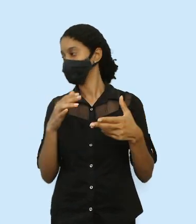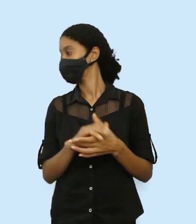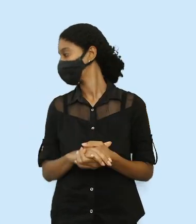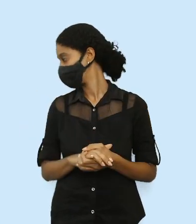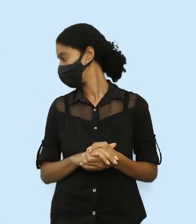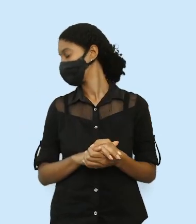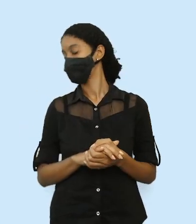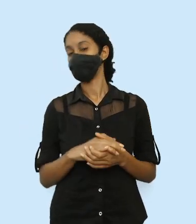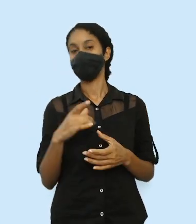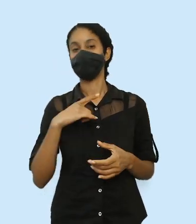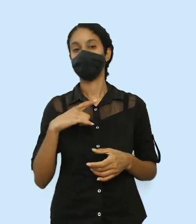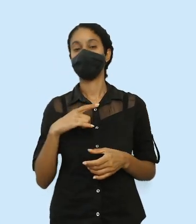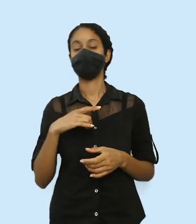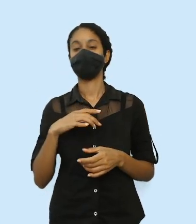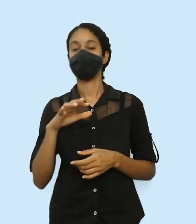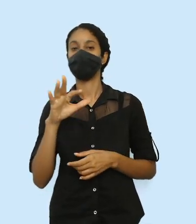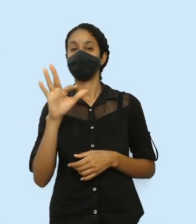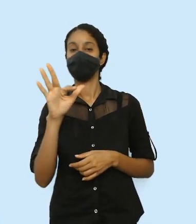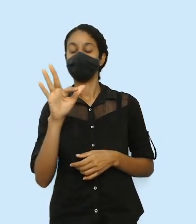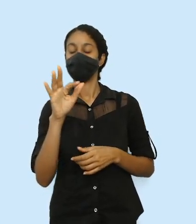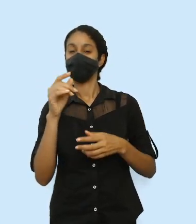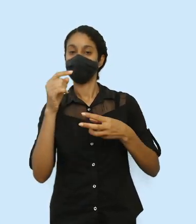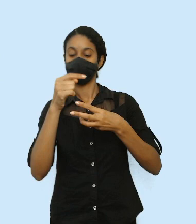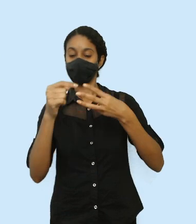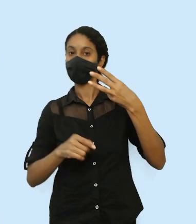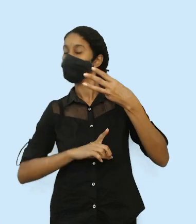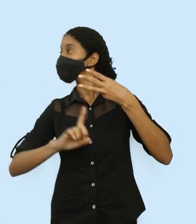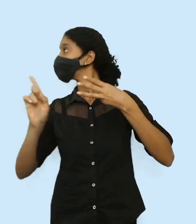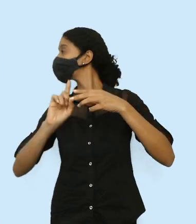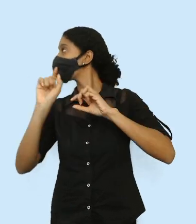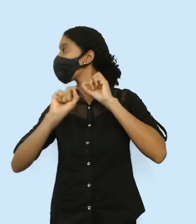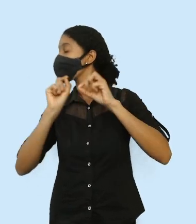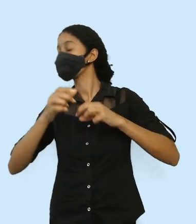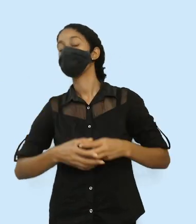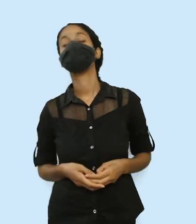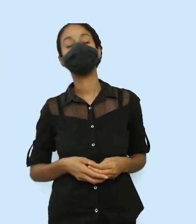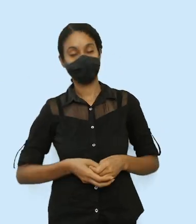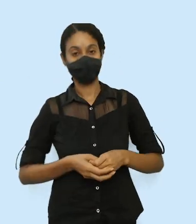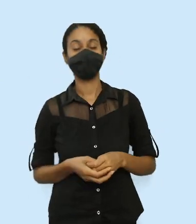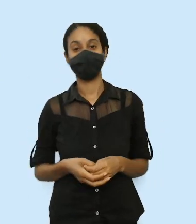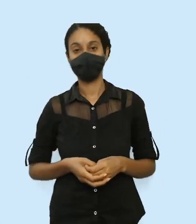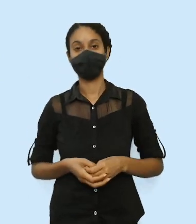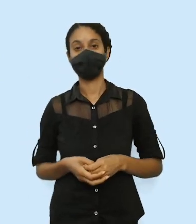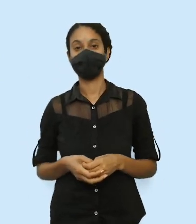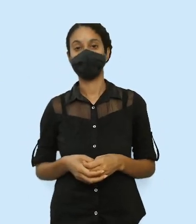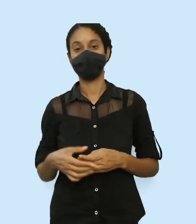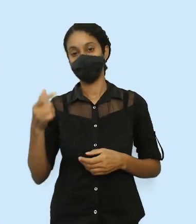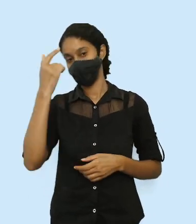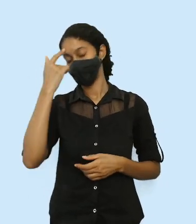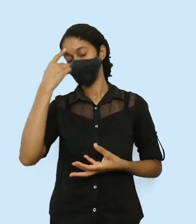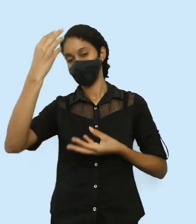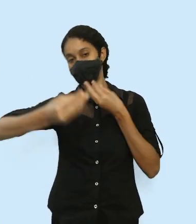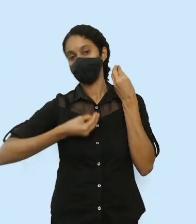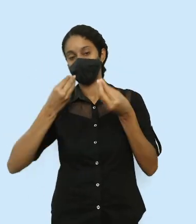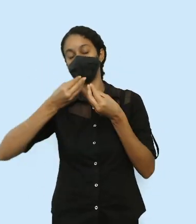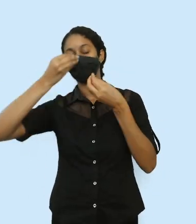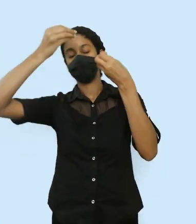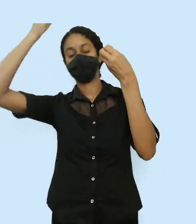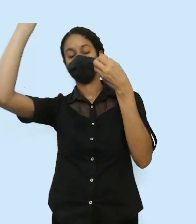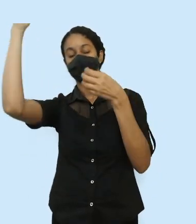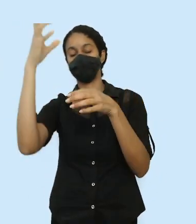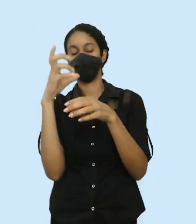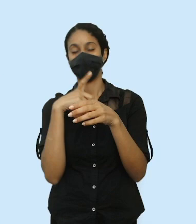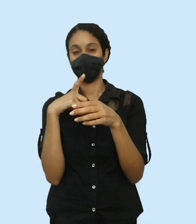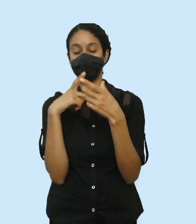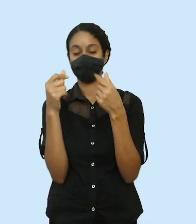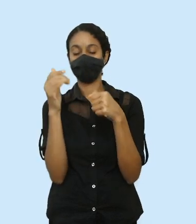Fordismo e o Toyotismo. Falando que cada uma delas é pensada para que os lucros eles sejam cada vez